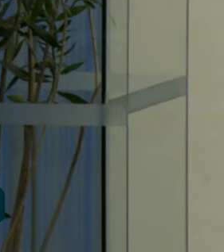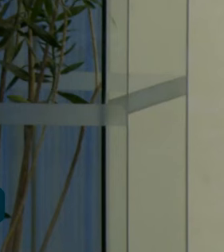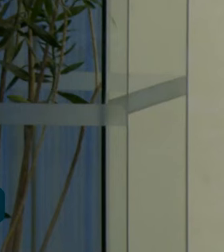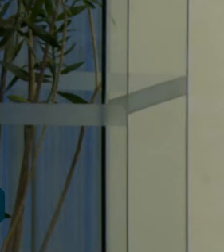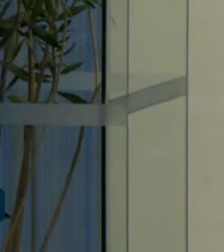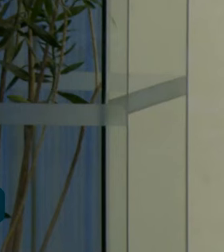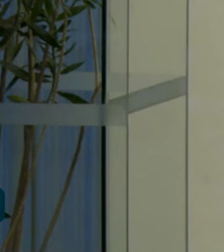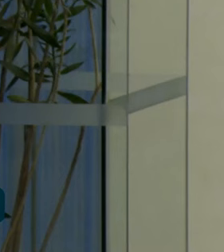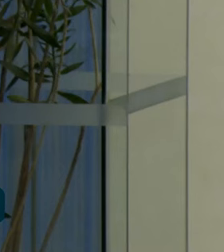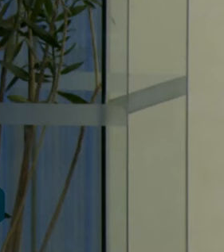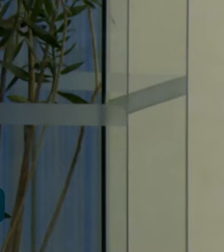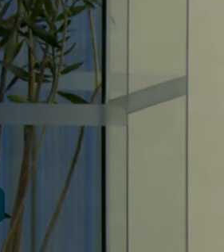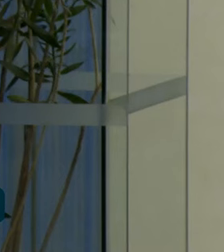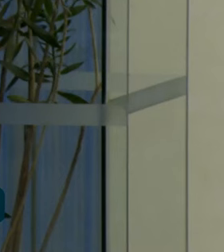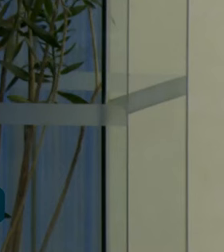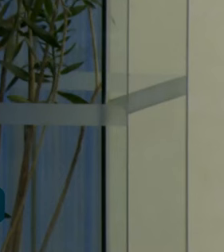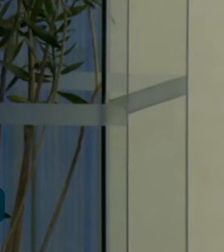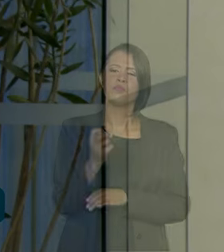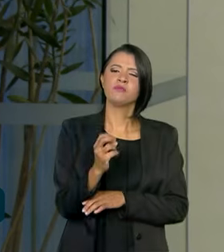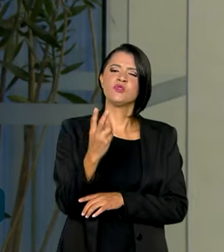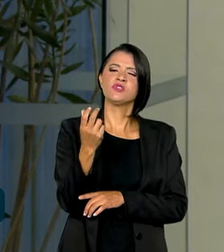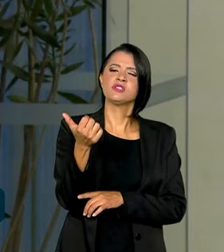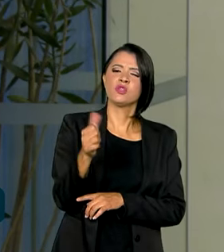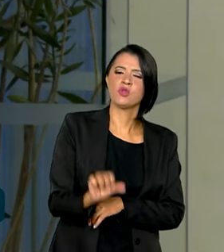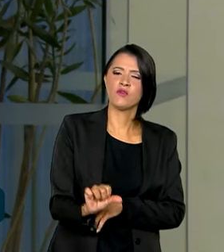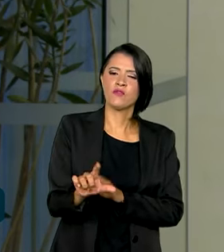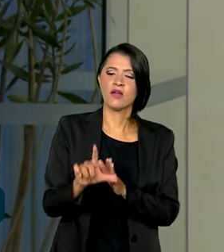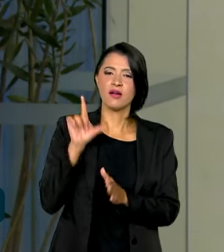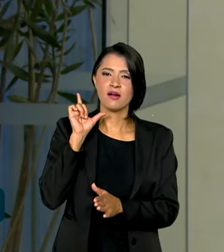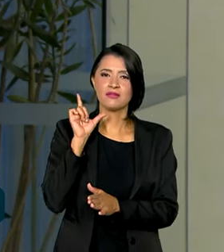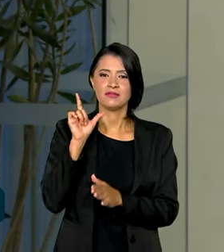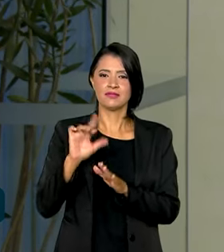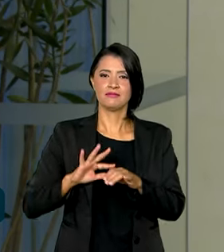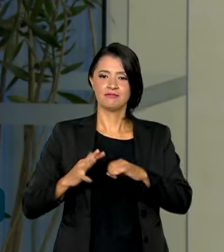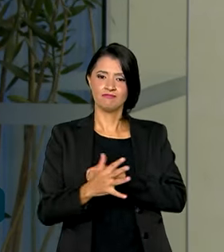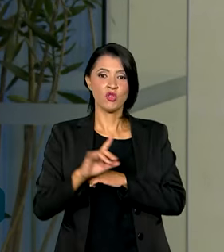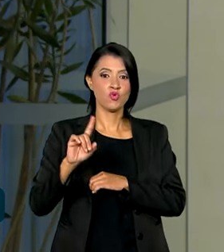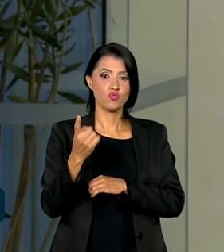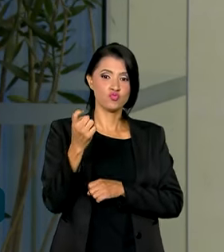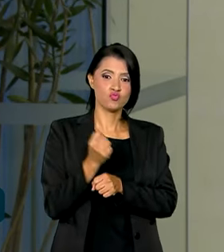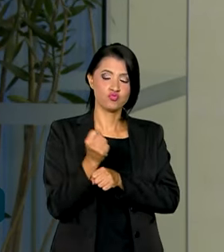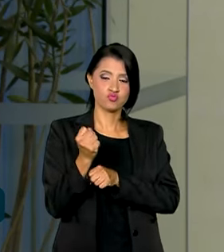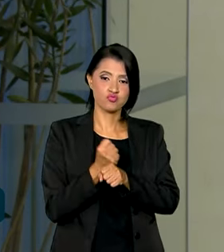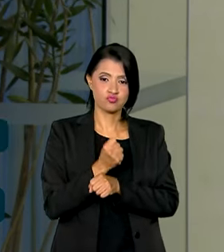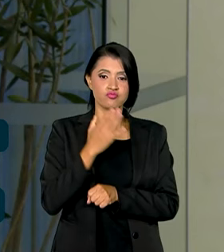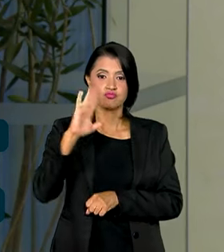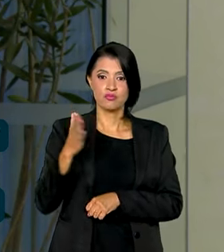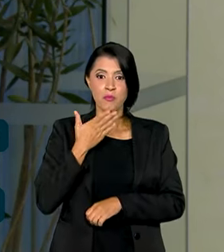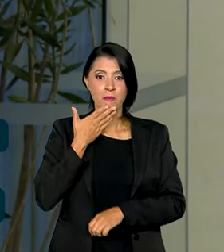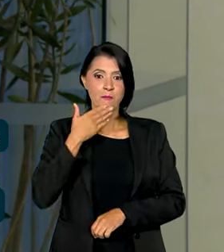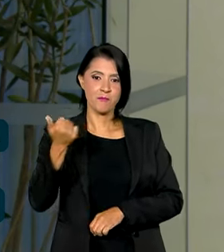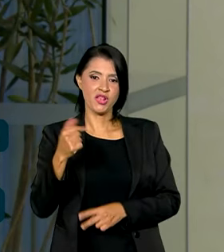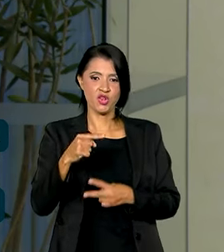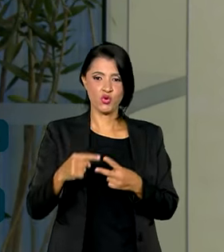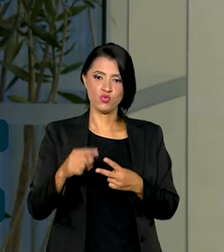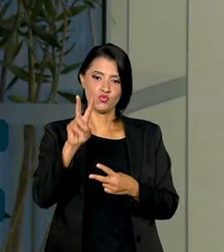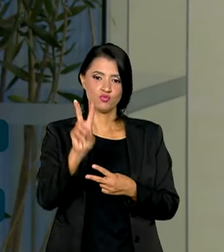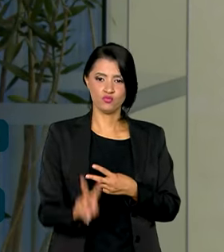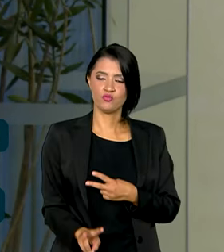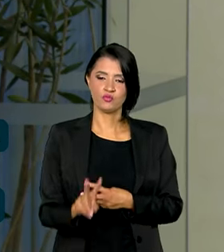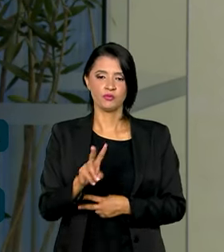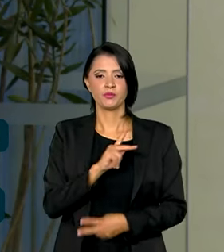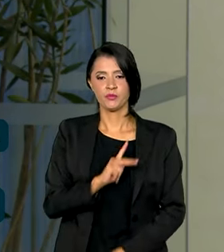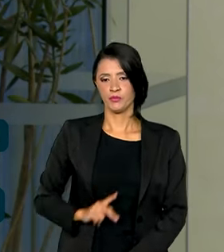nona posição desde 2019, desde antes da pandemia. Ou seja, em um único ano o Brasil melhorou duas posições. O presidente